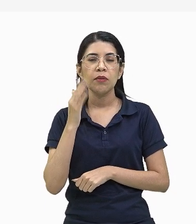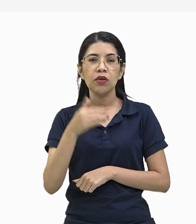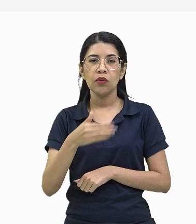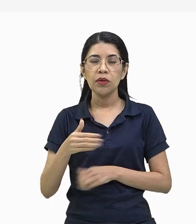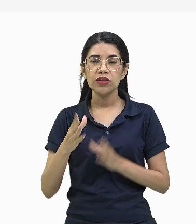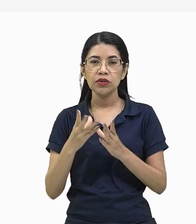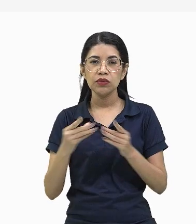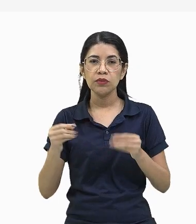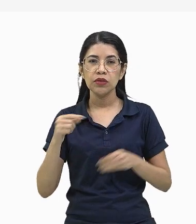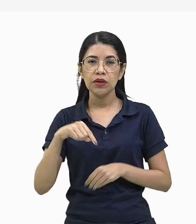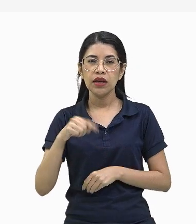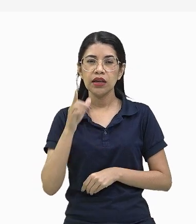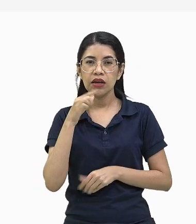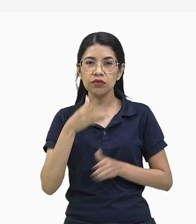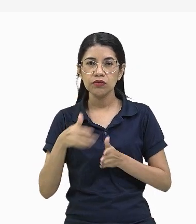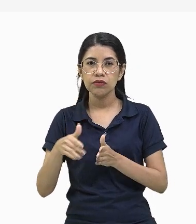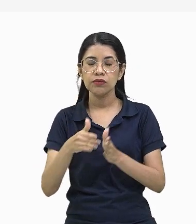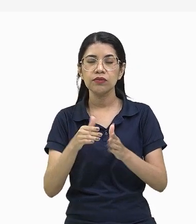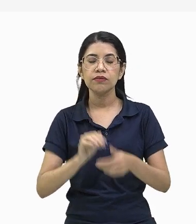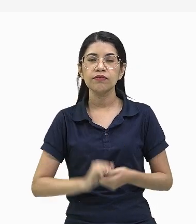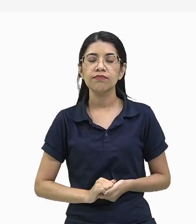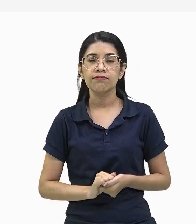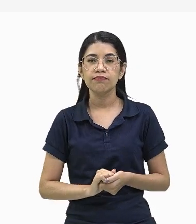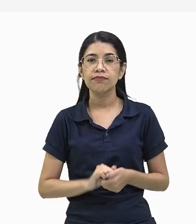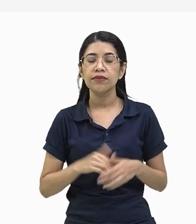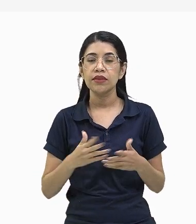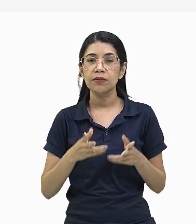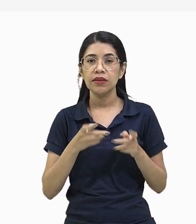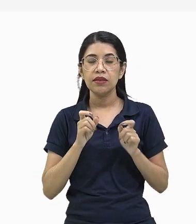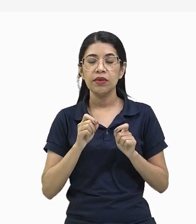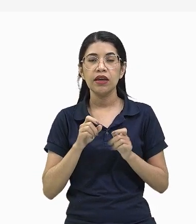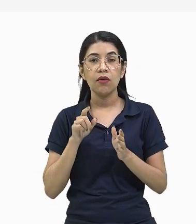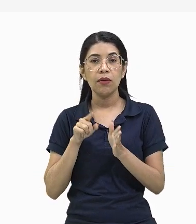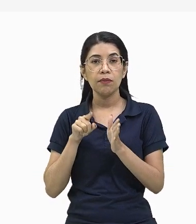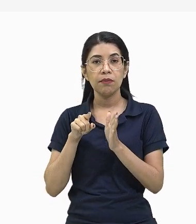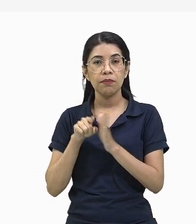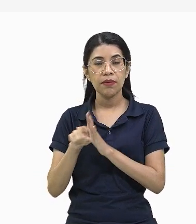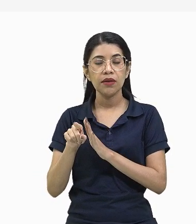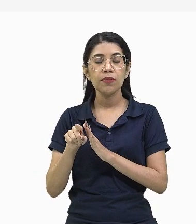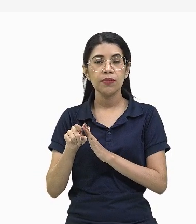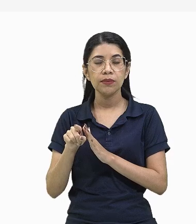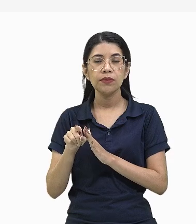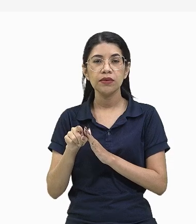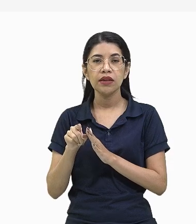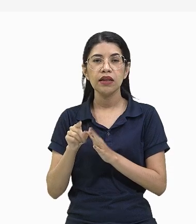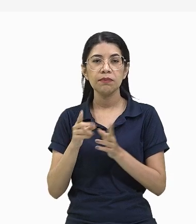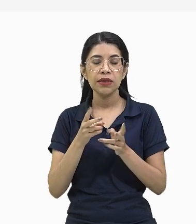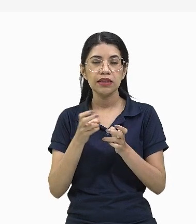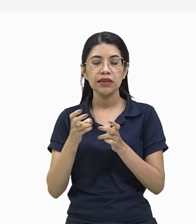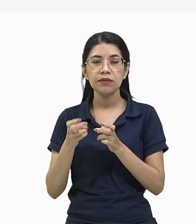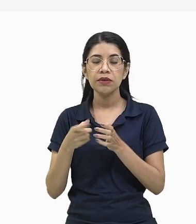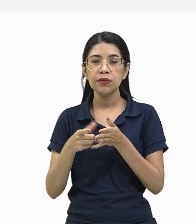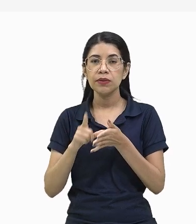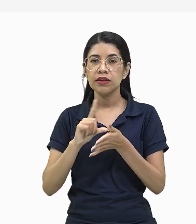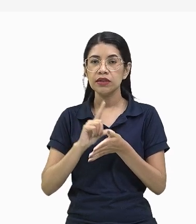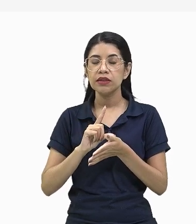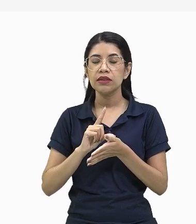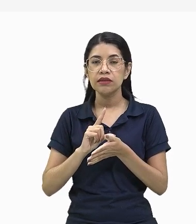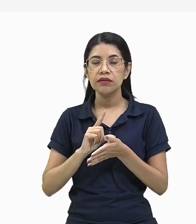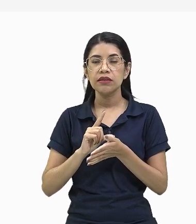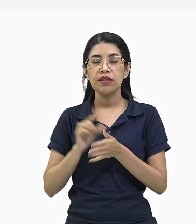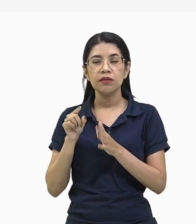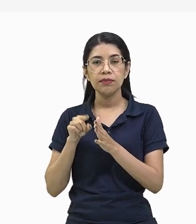do igarapé? Então, observe que isso é uma indagação, uma pergunta dele, uma observação que ele fez,